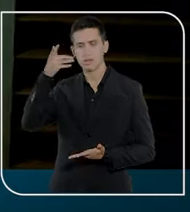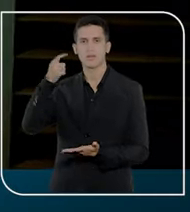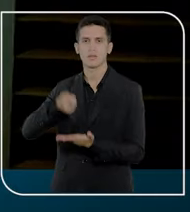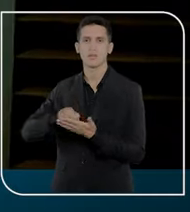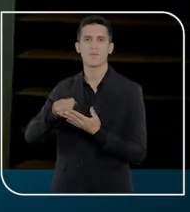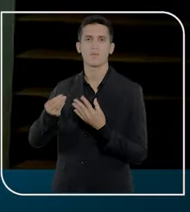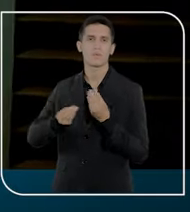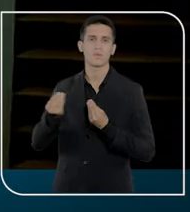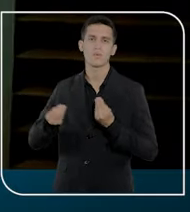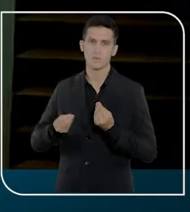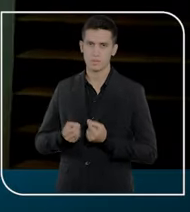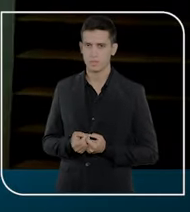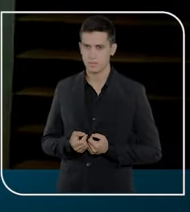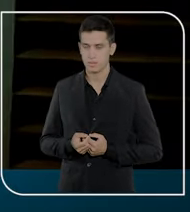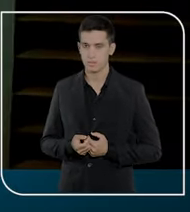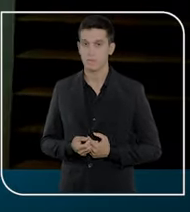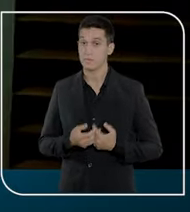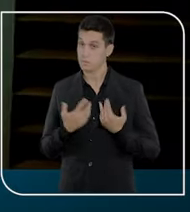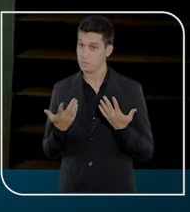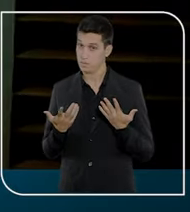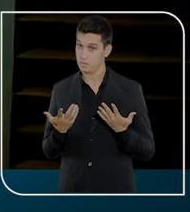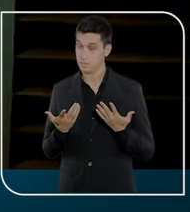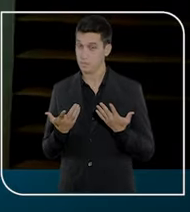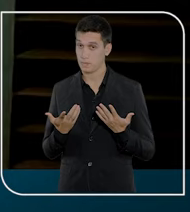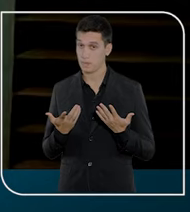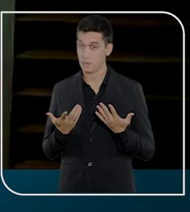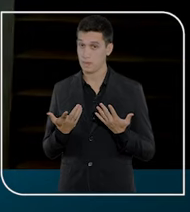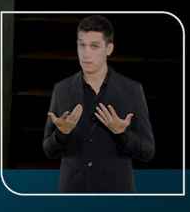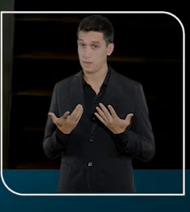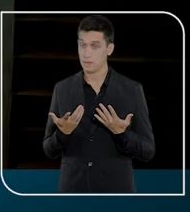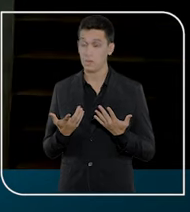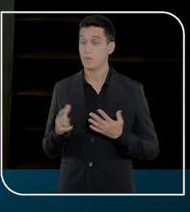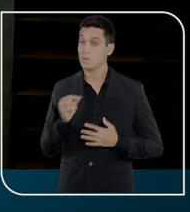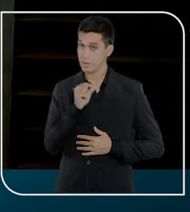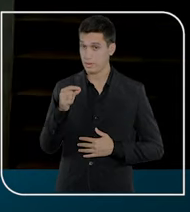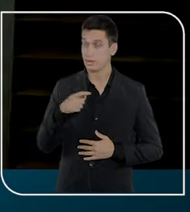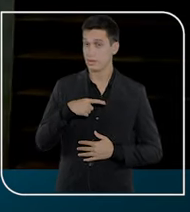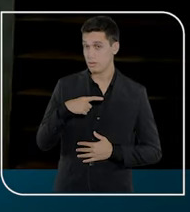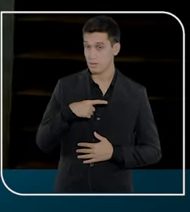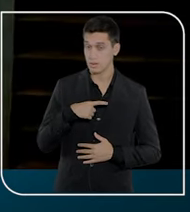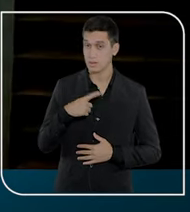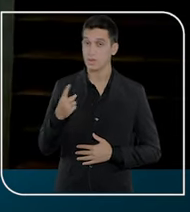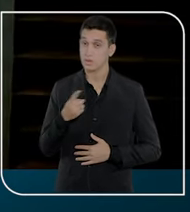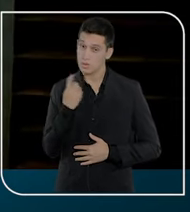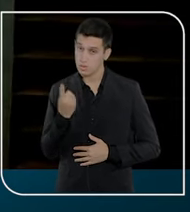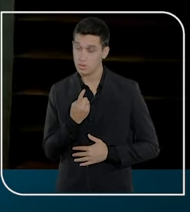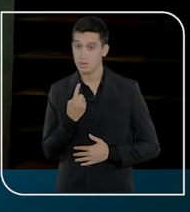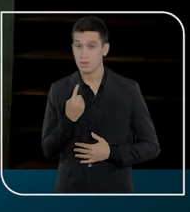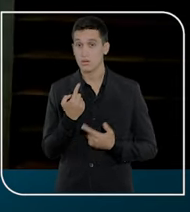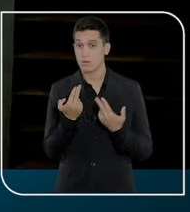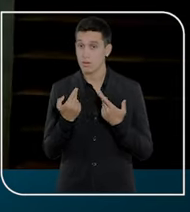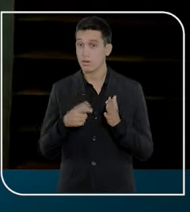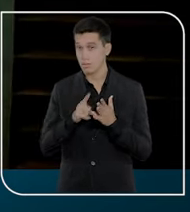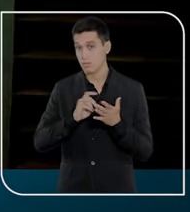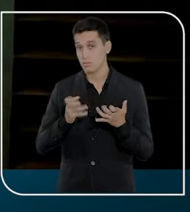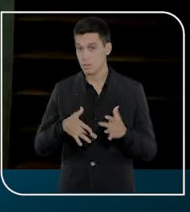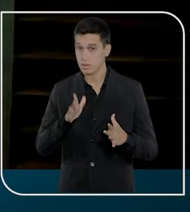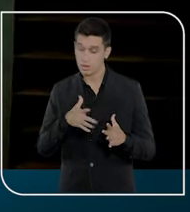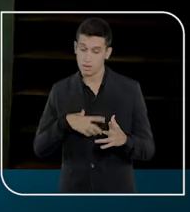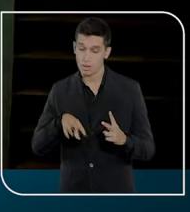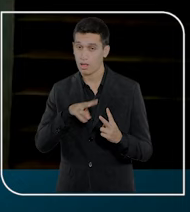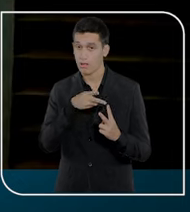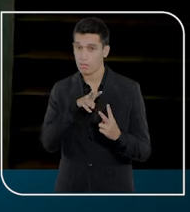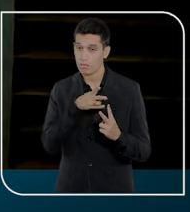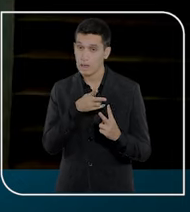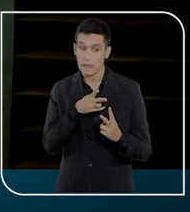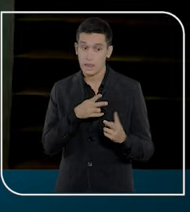Olha, a rigor, o que existe, a gente, como eu falei para vocês, tem uma hipótese de